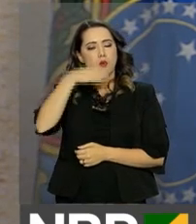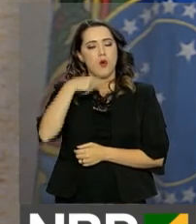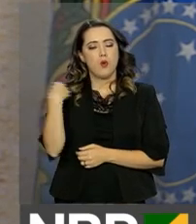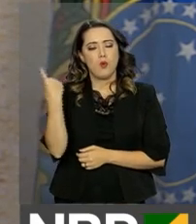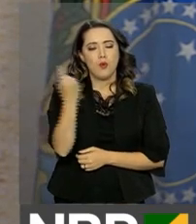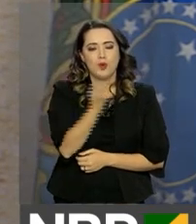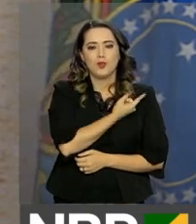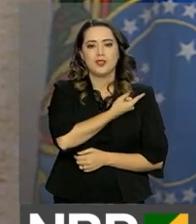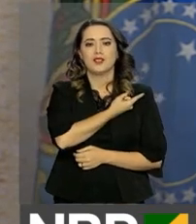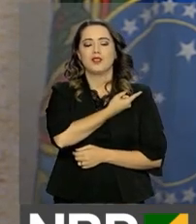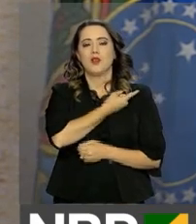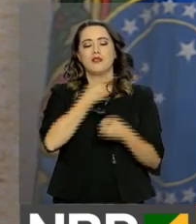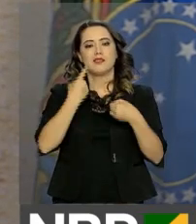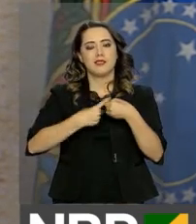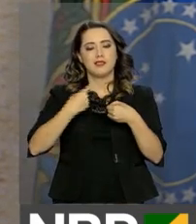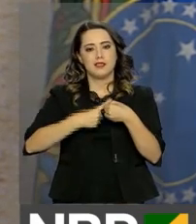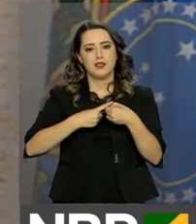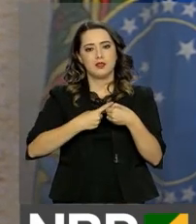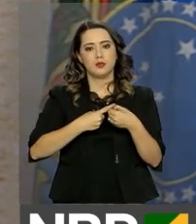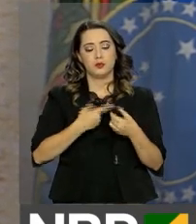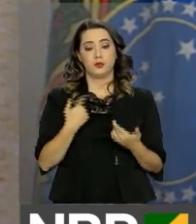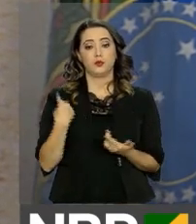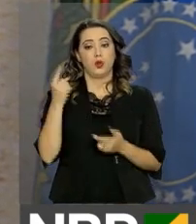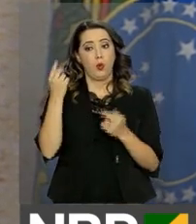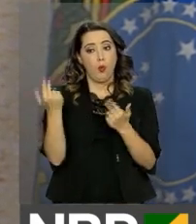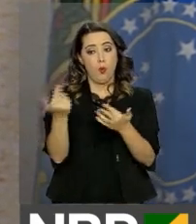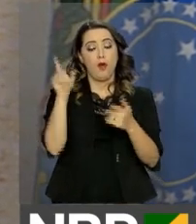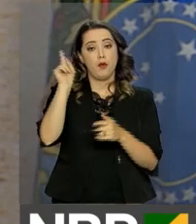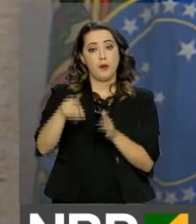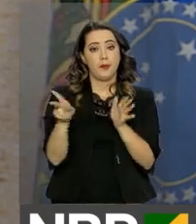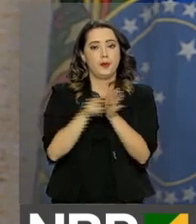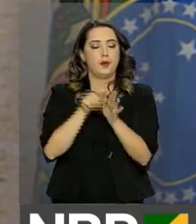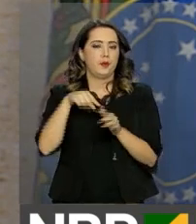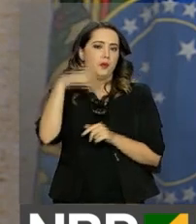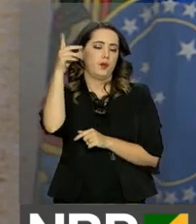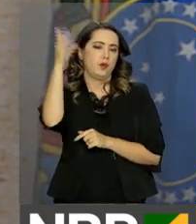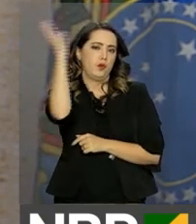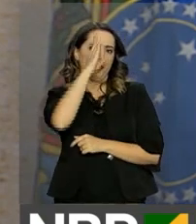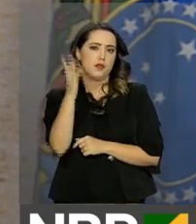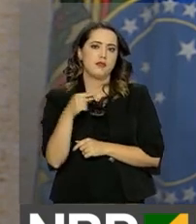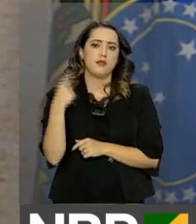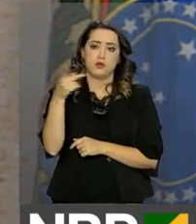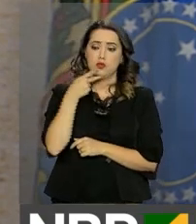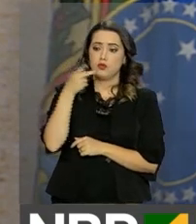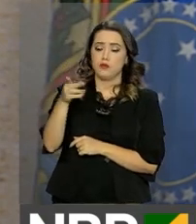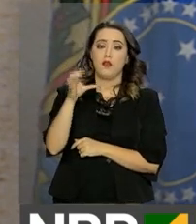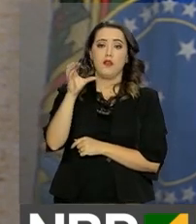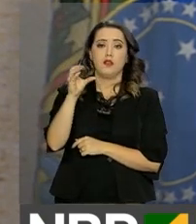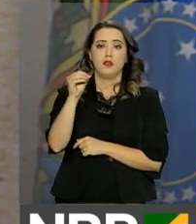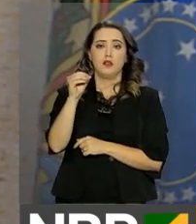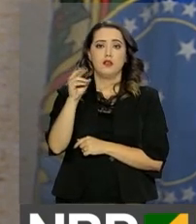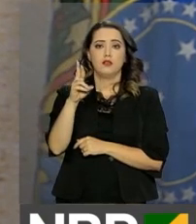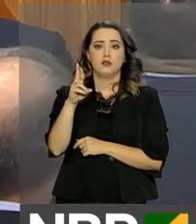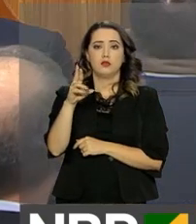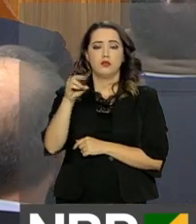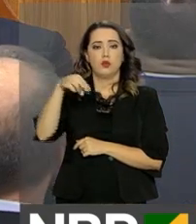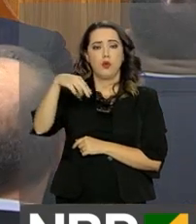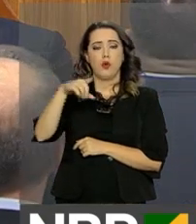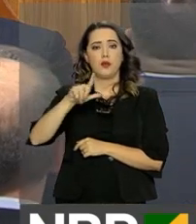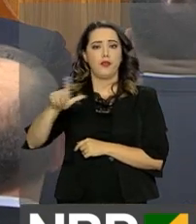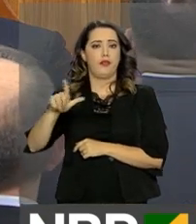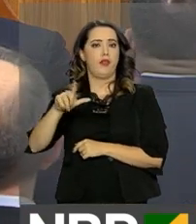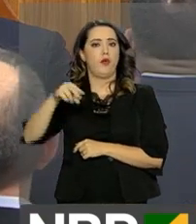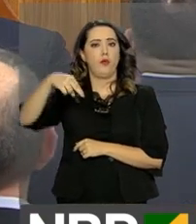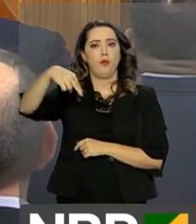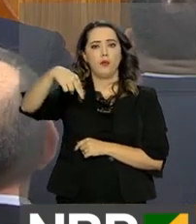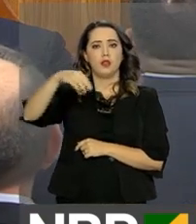da nossa cidade, como é orgulho hoje do Brasil o coronel Nestor da Silva, que acabei de mencionar.